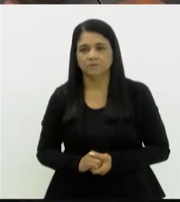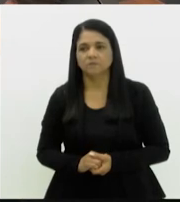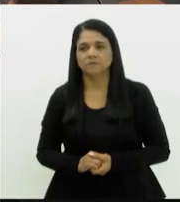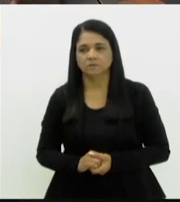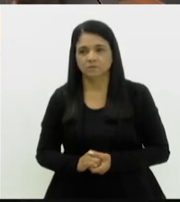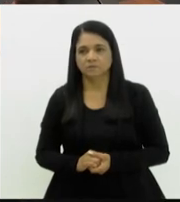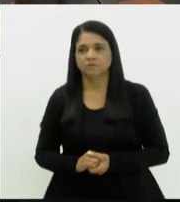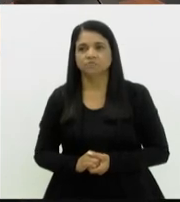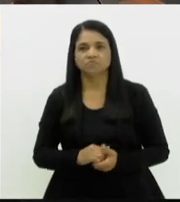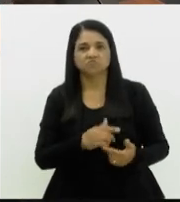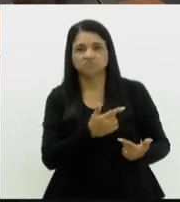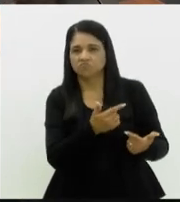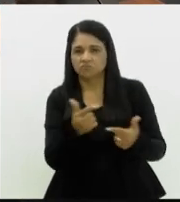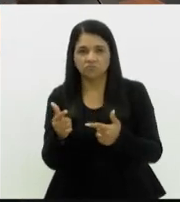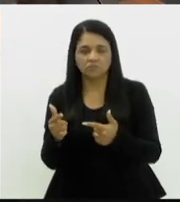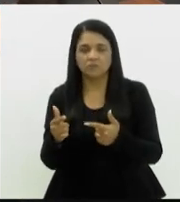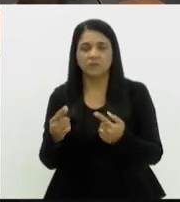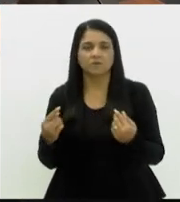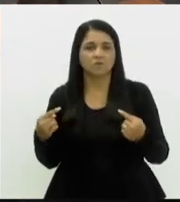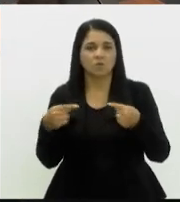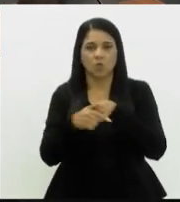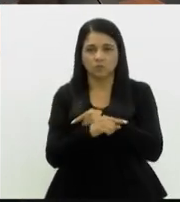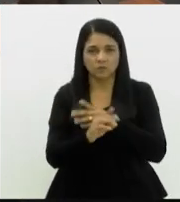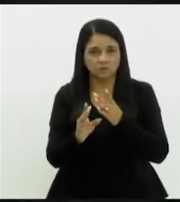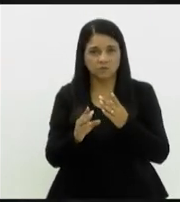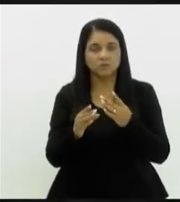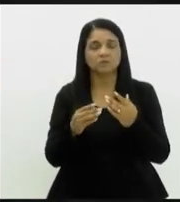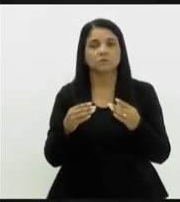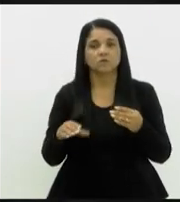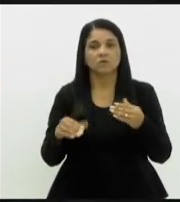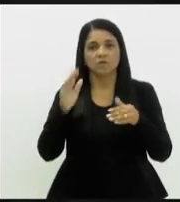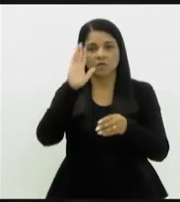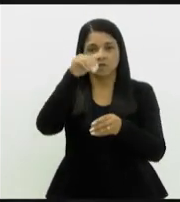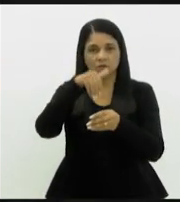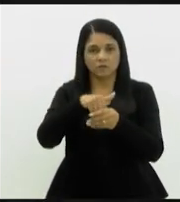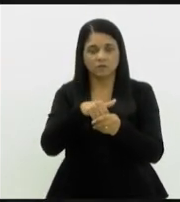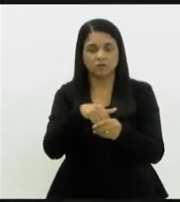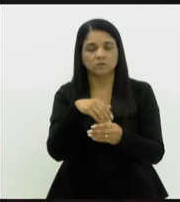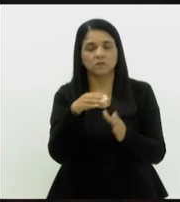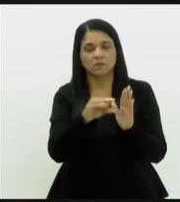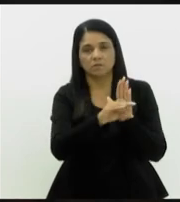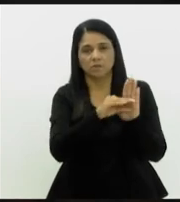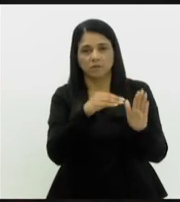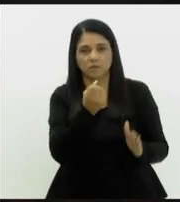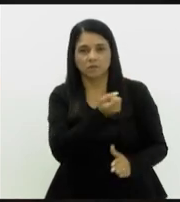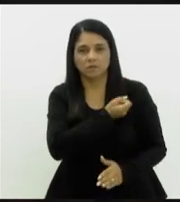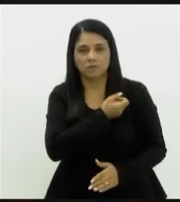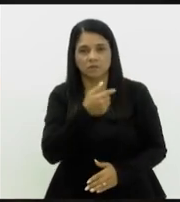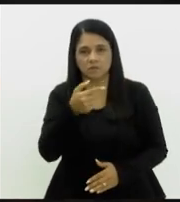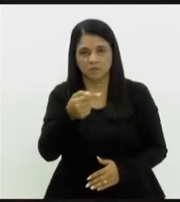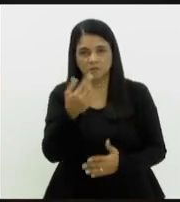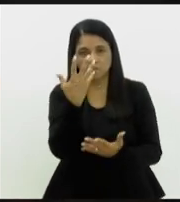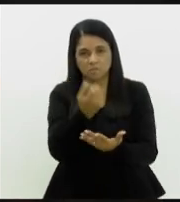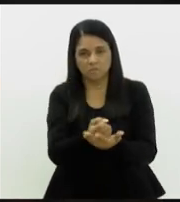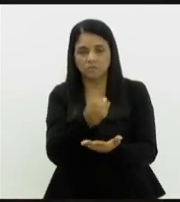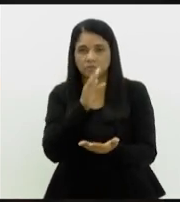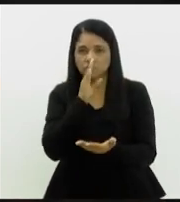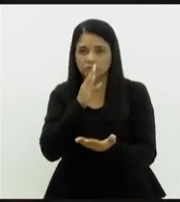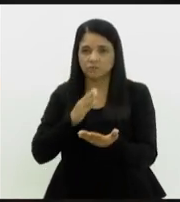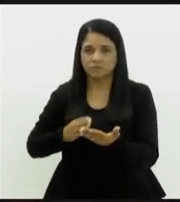Não havendo quem faça contraditório, em votação, a emenda aditiva número 7, os senhores que aprovam, permaneçam como